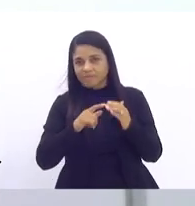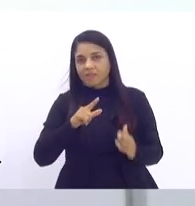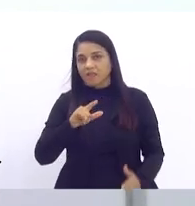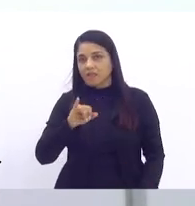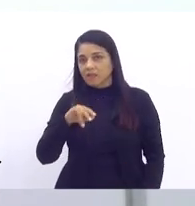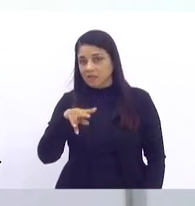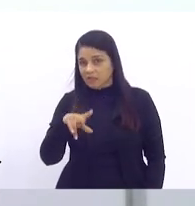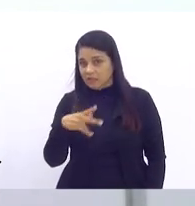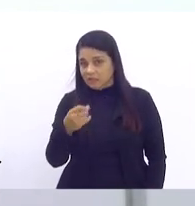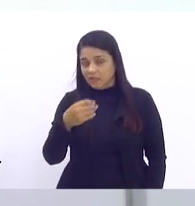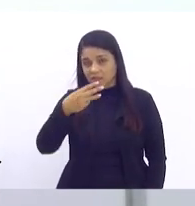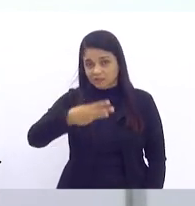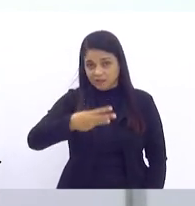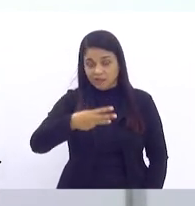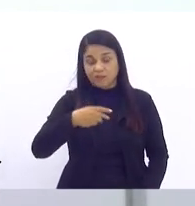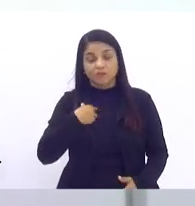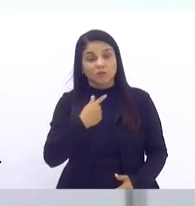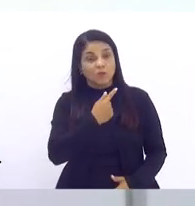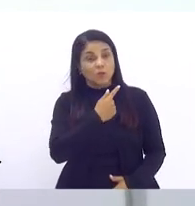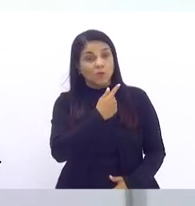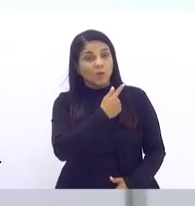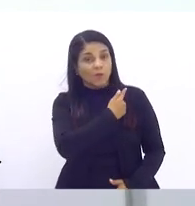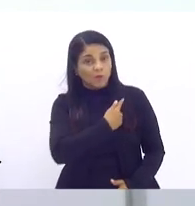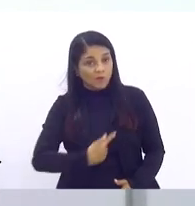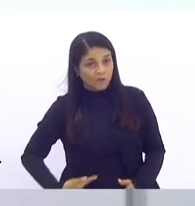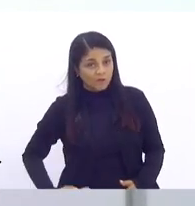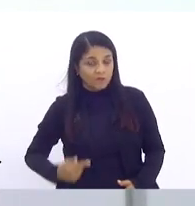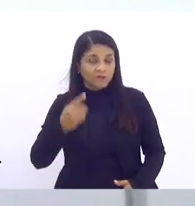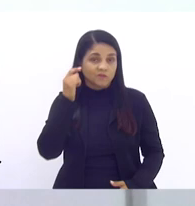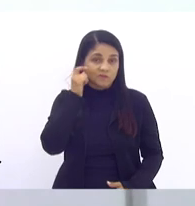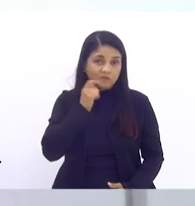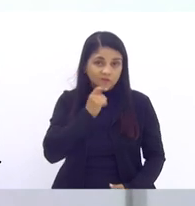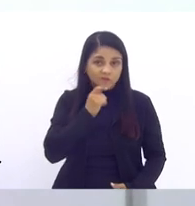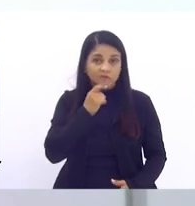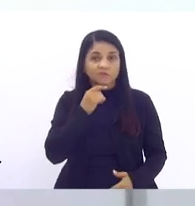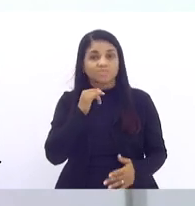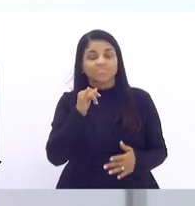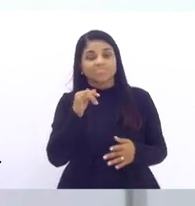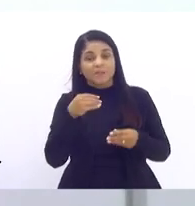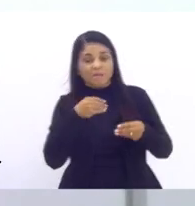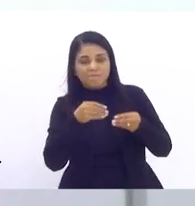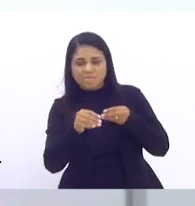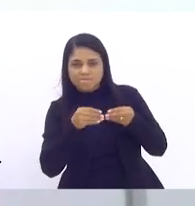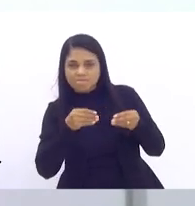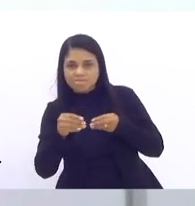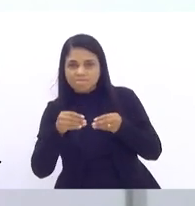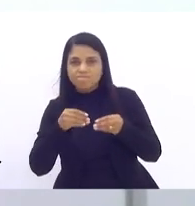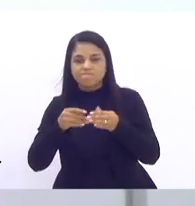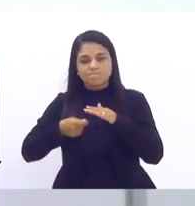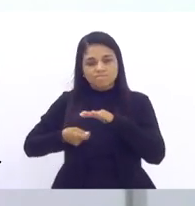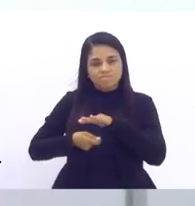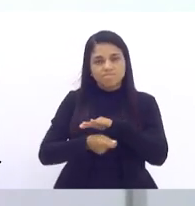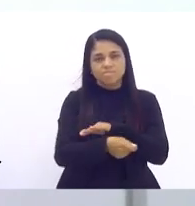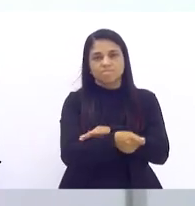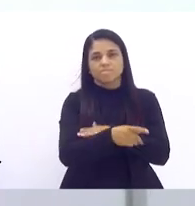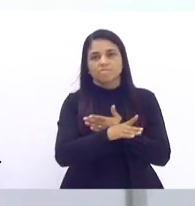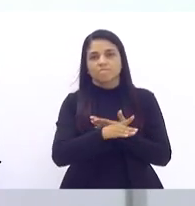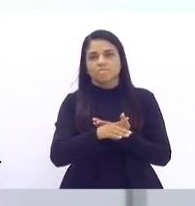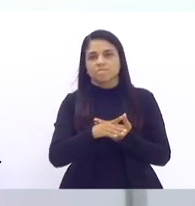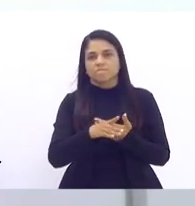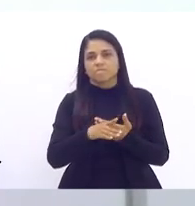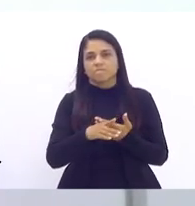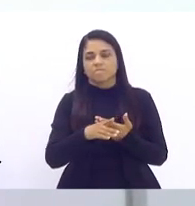Cláudio Castro já tá com um projeto em andamento que vai viabilizar um futuro investimento a gente sabe como altinou falou aqui